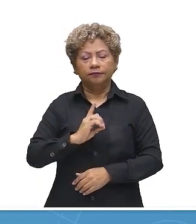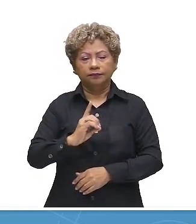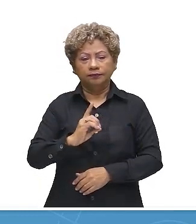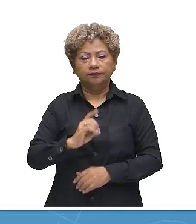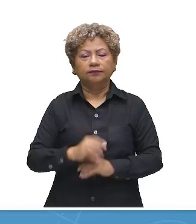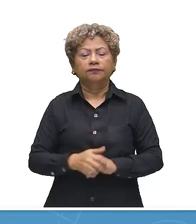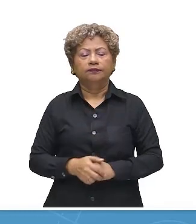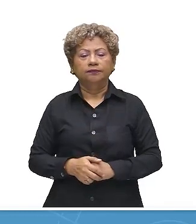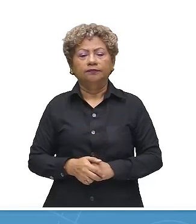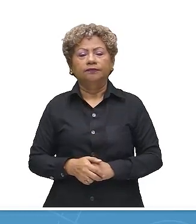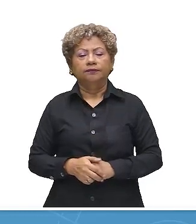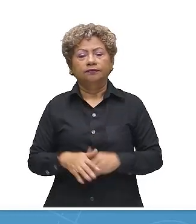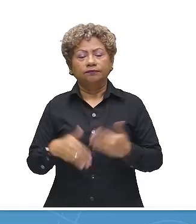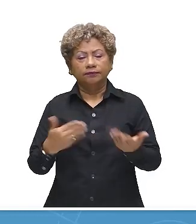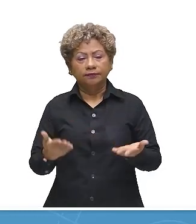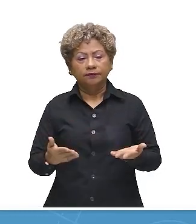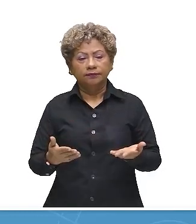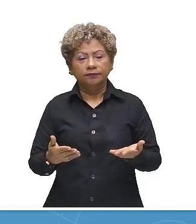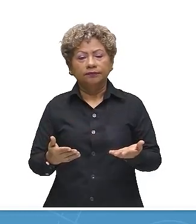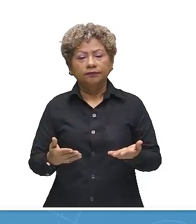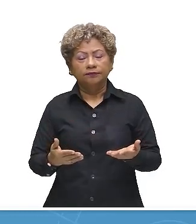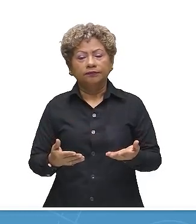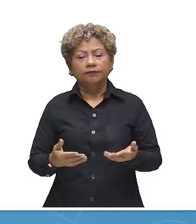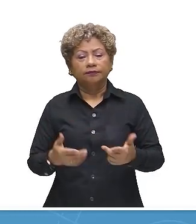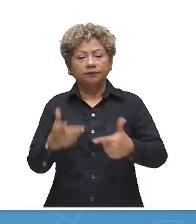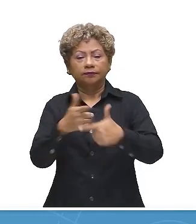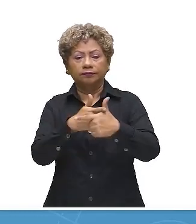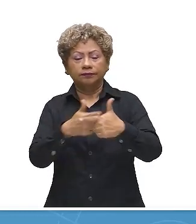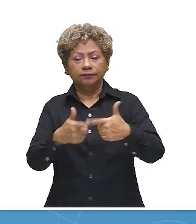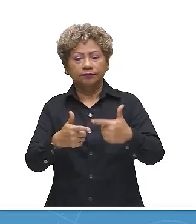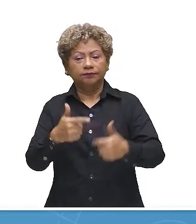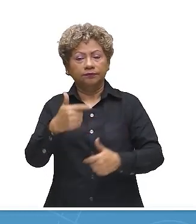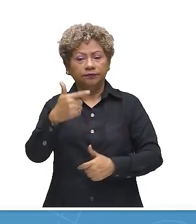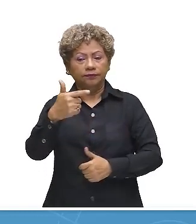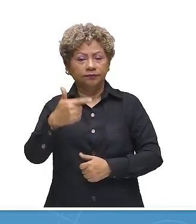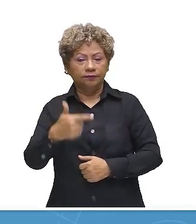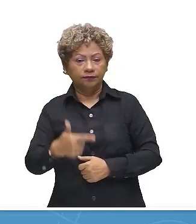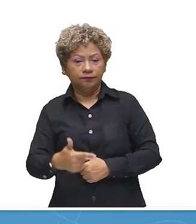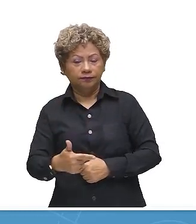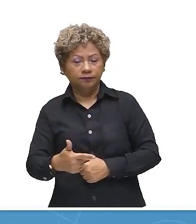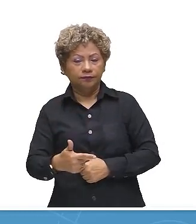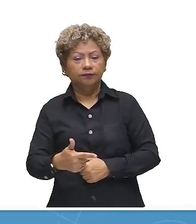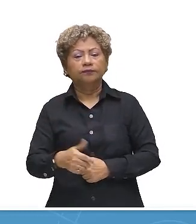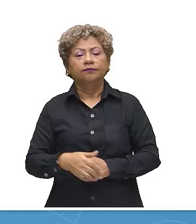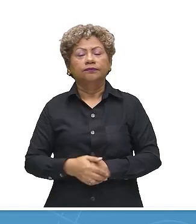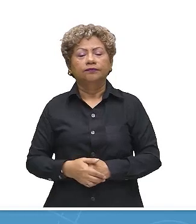760/1000, eu fiz essas divisões aí, ó, por partes, de 2 em 2,